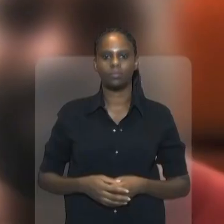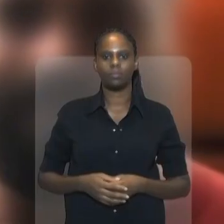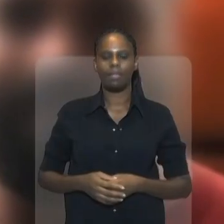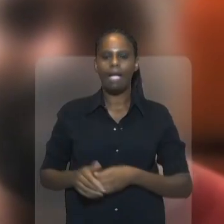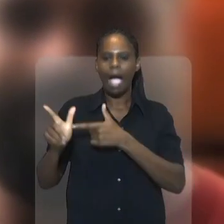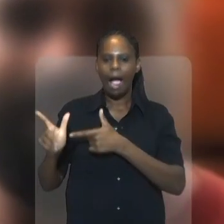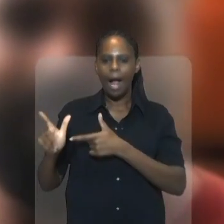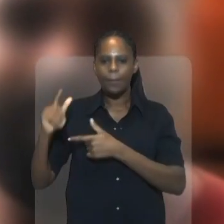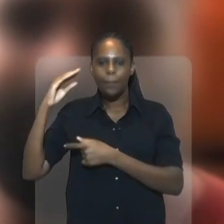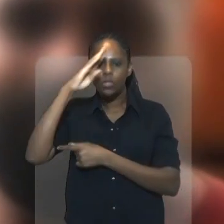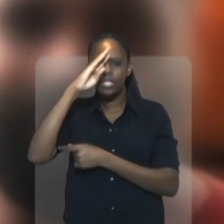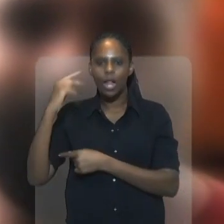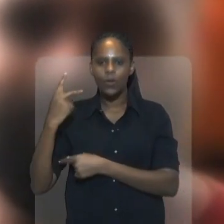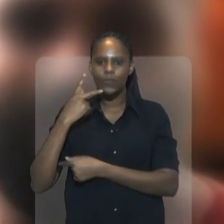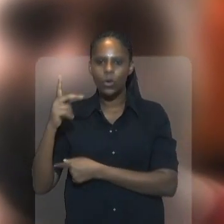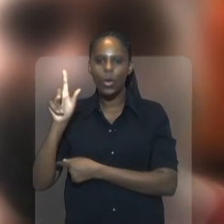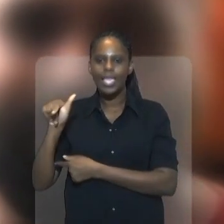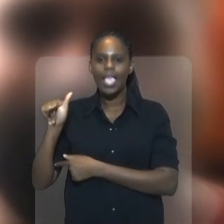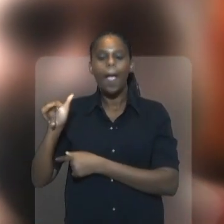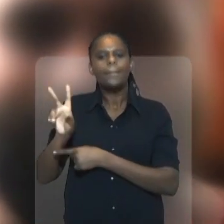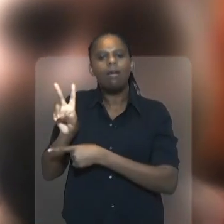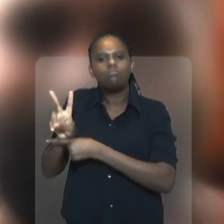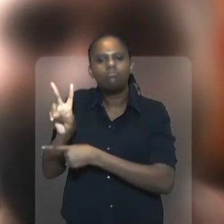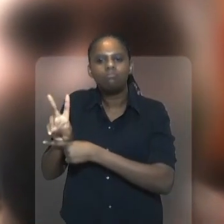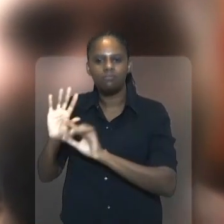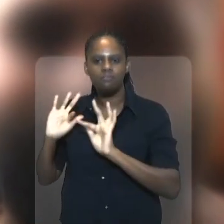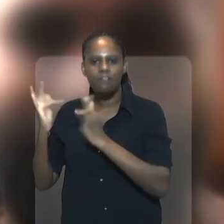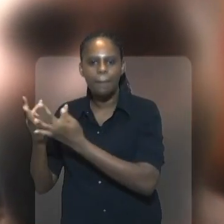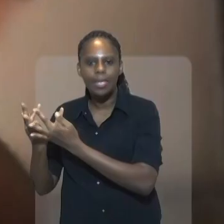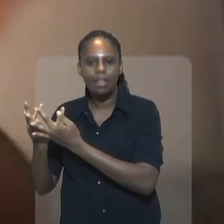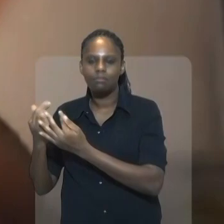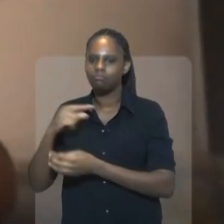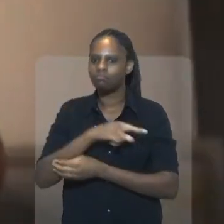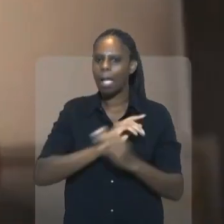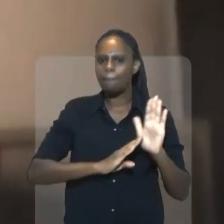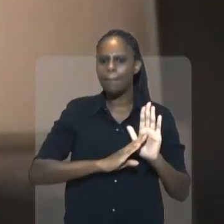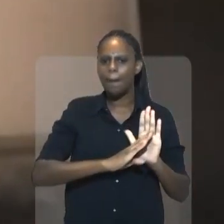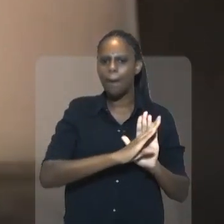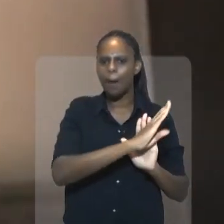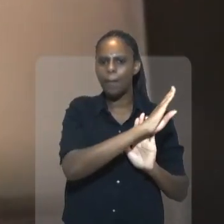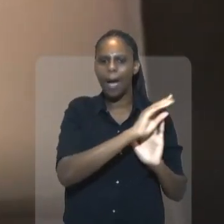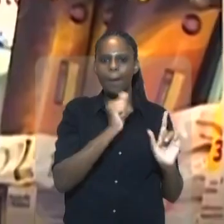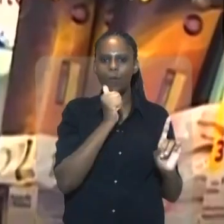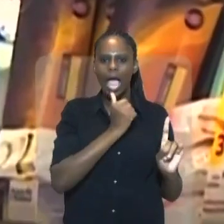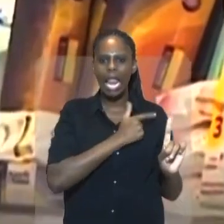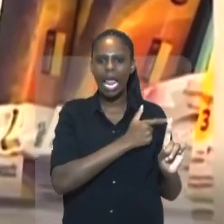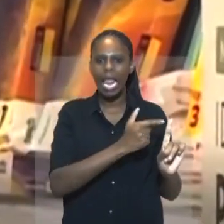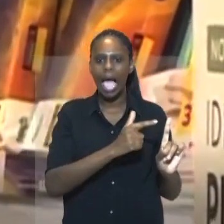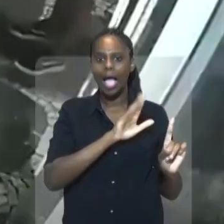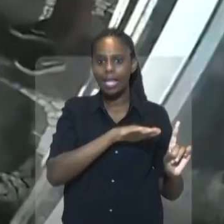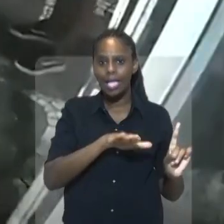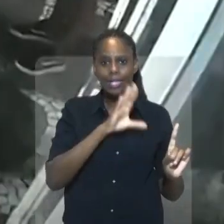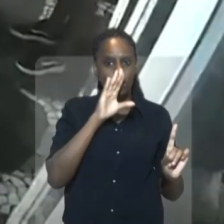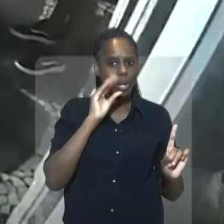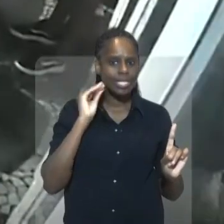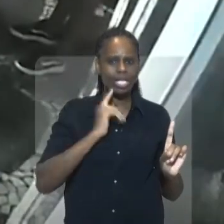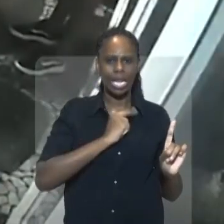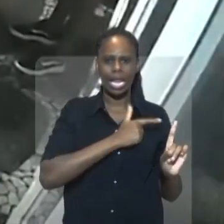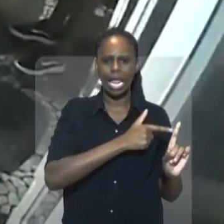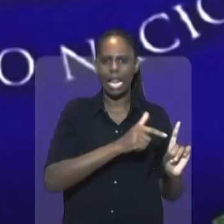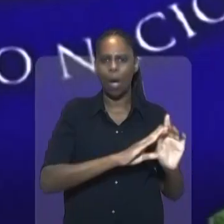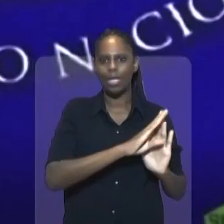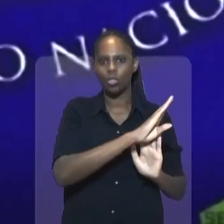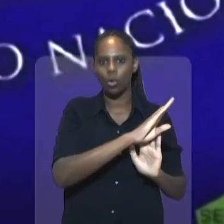a mesma arma que bolsonaro diz que é para defender as famílias fez aumentar o assassinato de mulheres crianças e